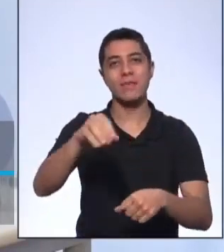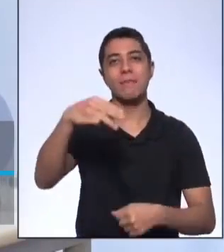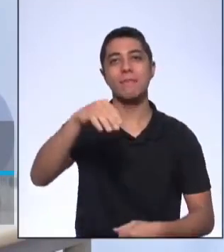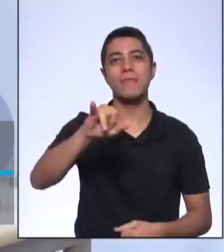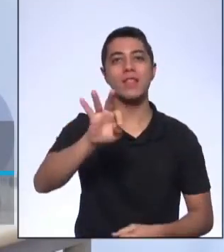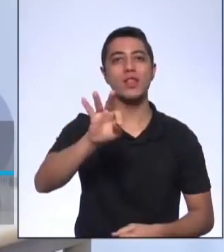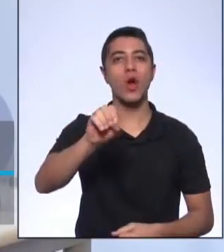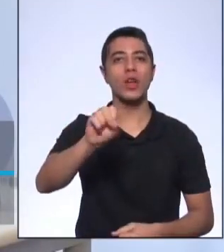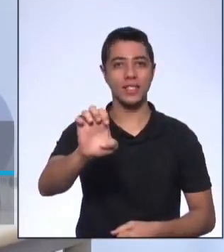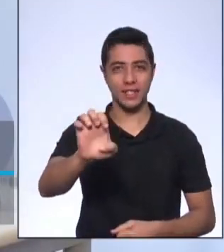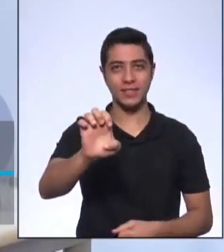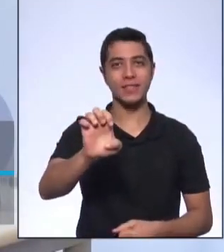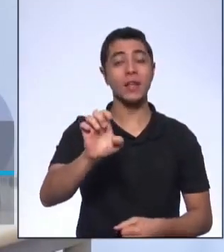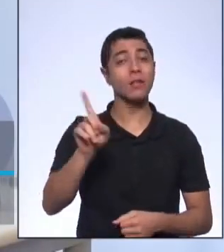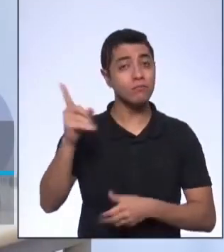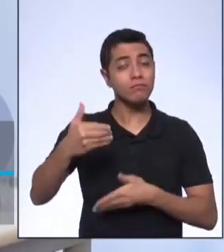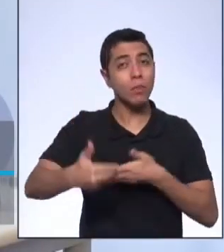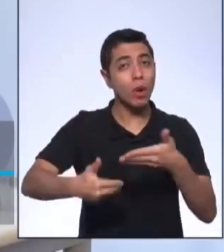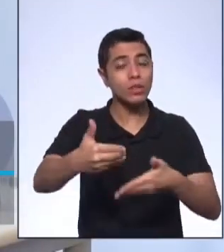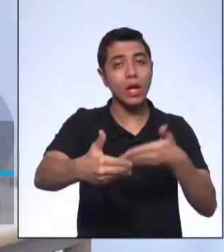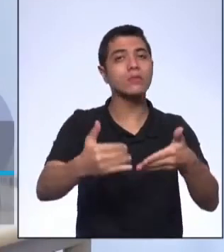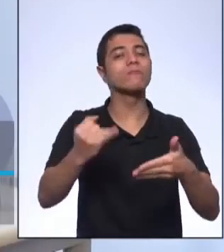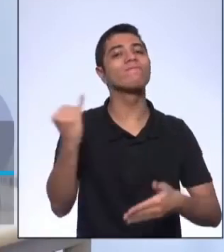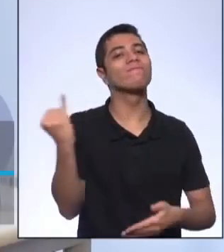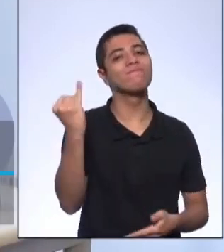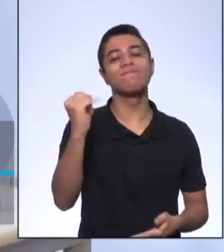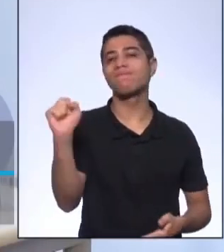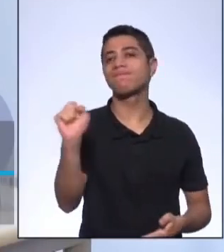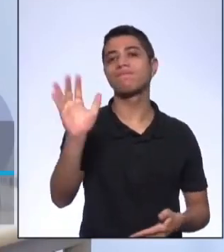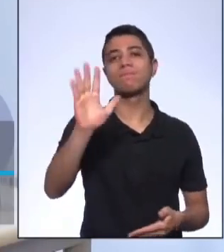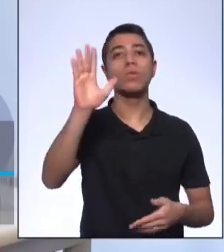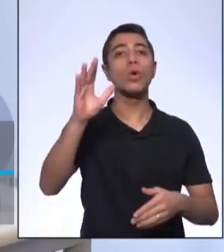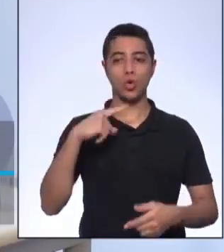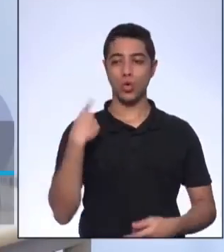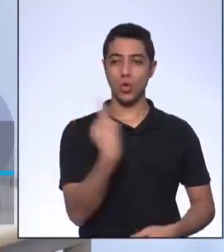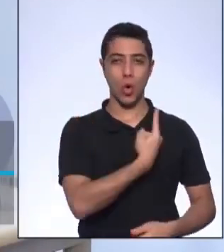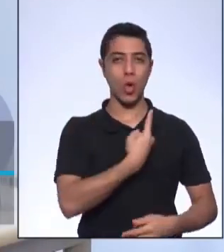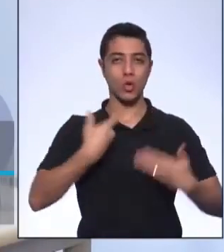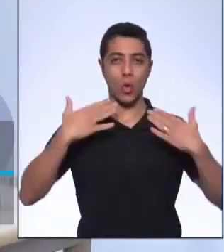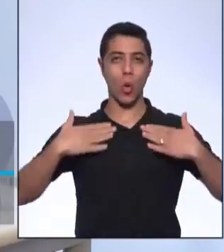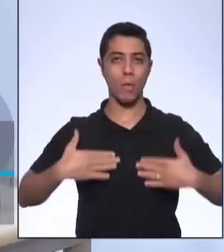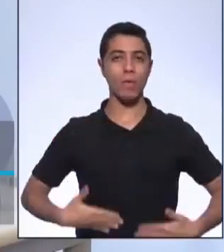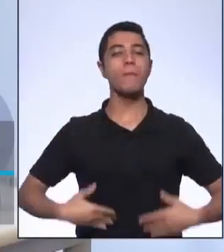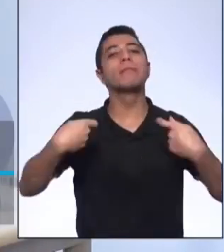processo importantíssimo, né, para que o nosso organismo possa